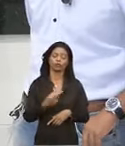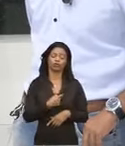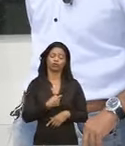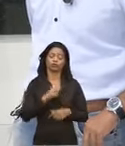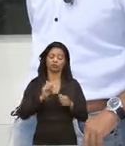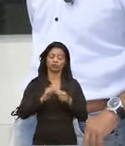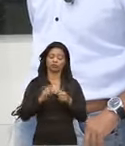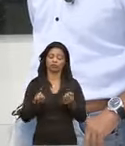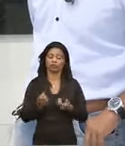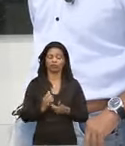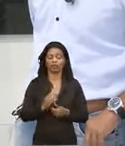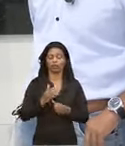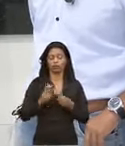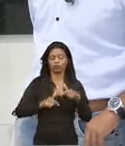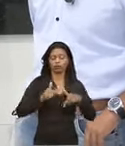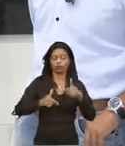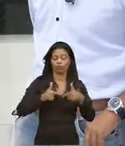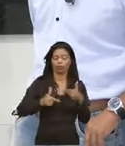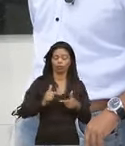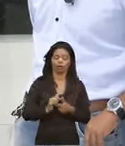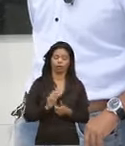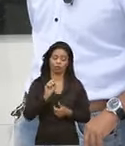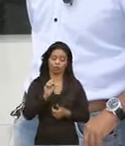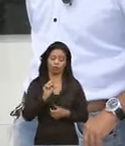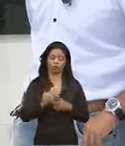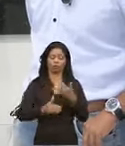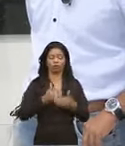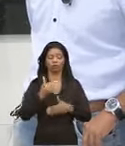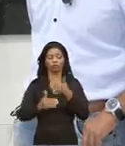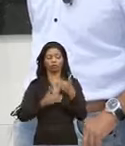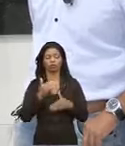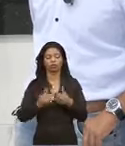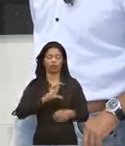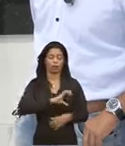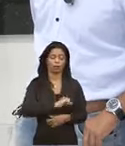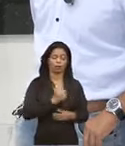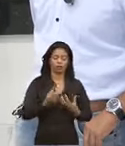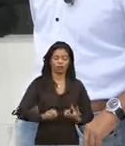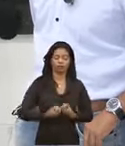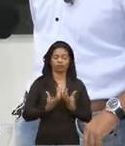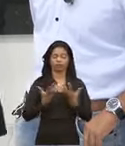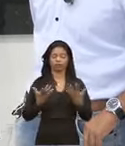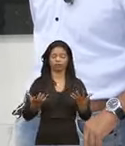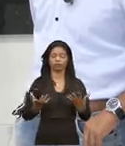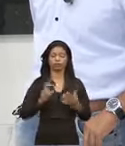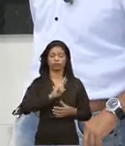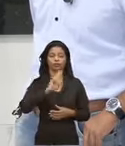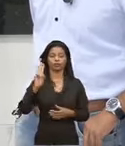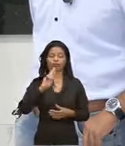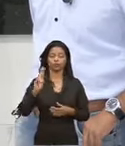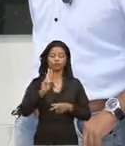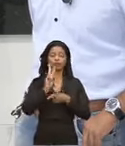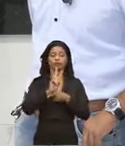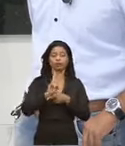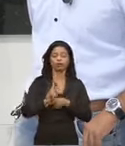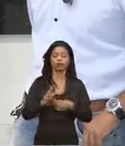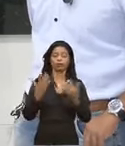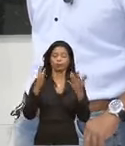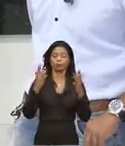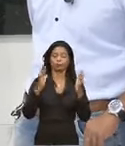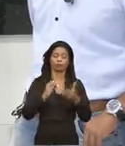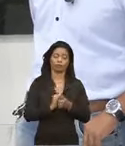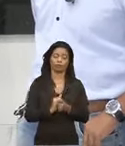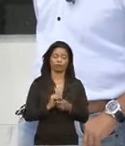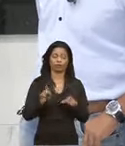nós fazermos um trabalho de formiguinha, esse amor ao próximo vai acontecer. Então, em nome da vigilância, parabenizo. E ela